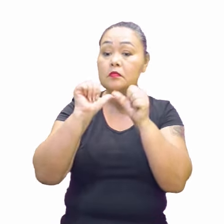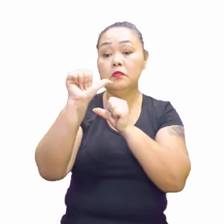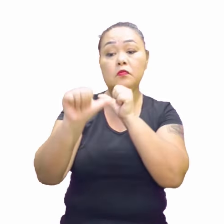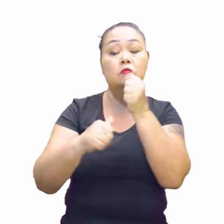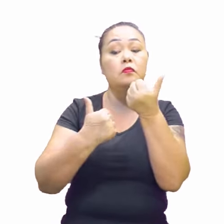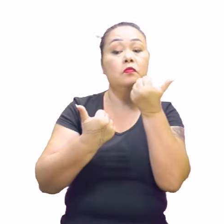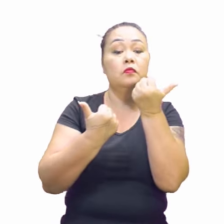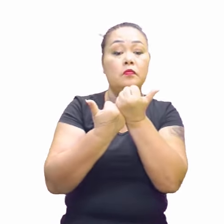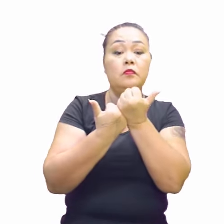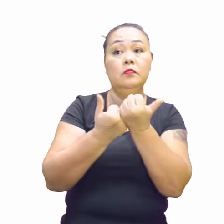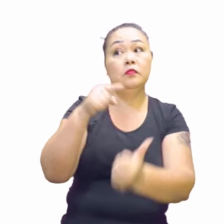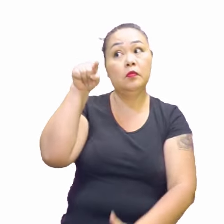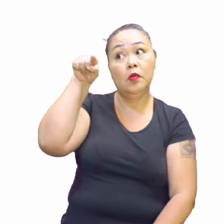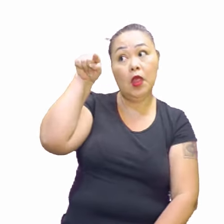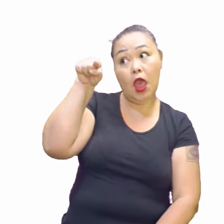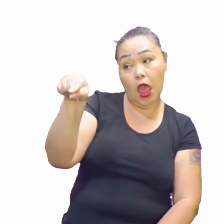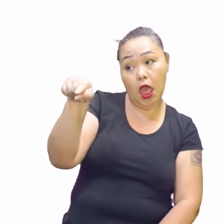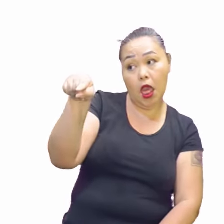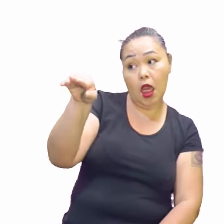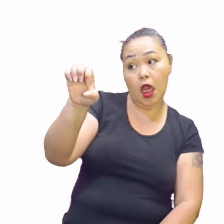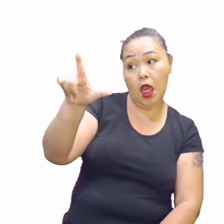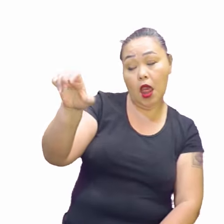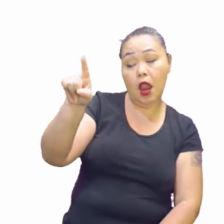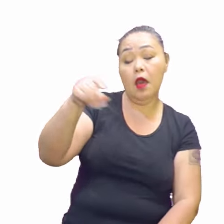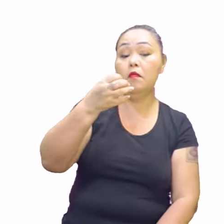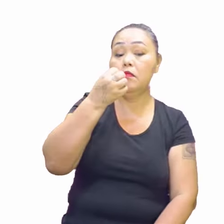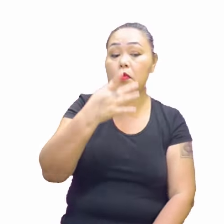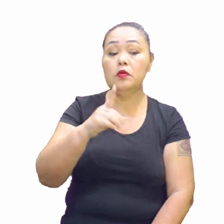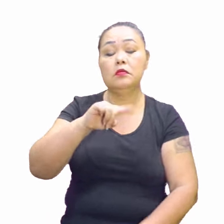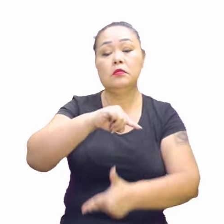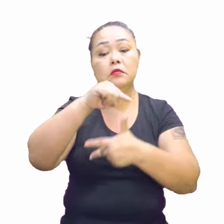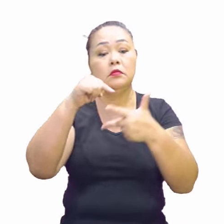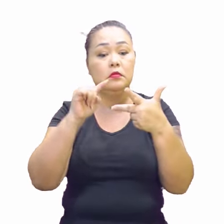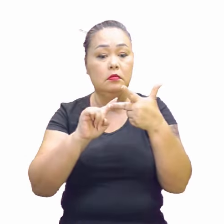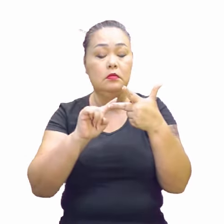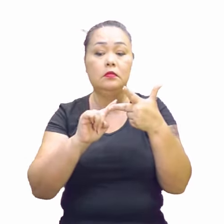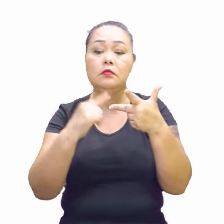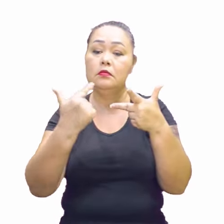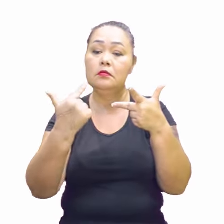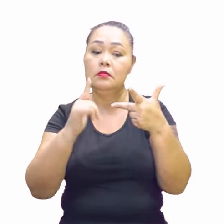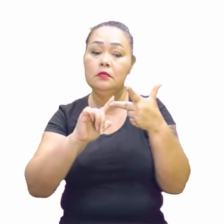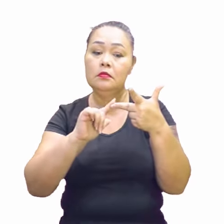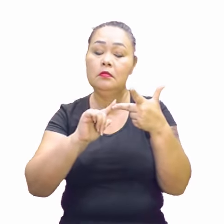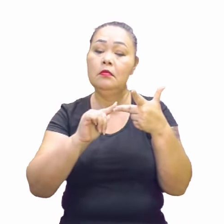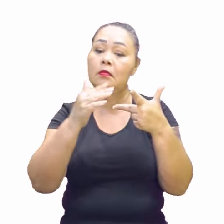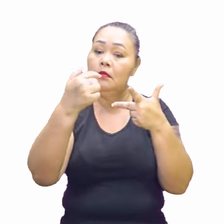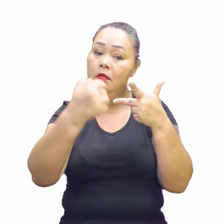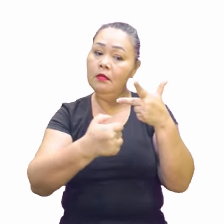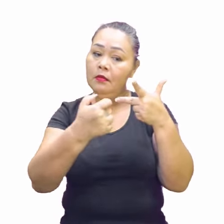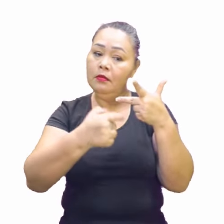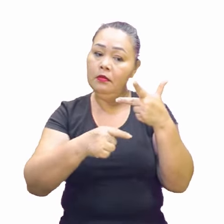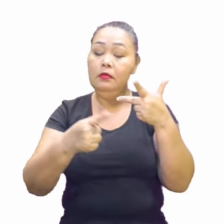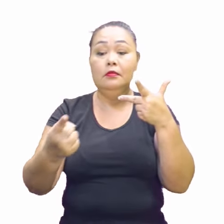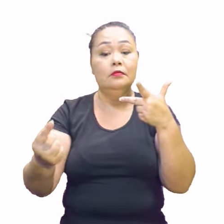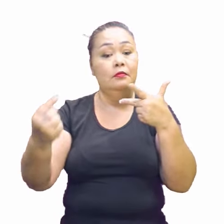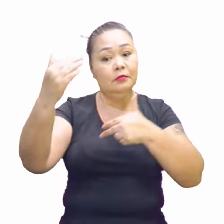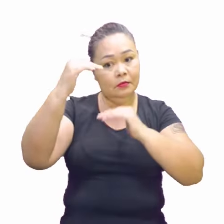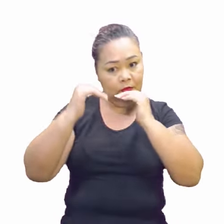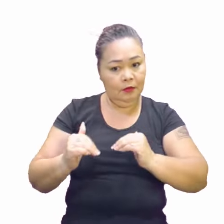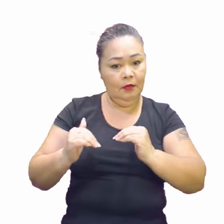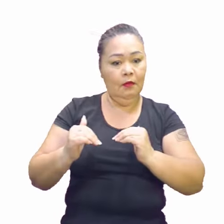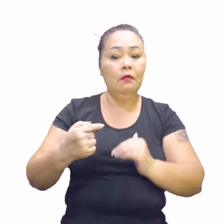trocar por ele é bom. Então, o verbo tá na terceira pessoa, o verbo ser. E aqui,